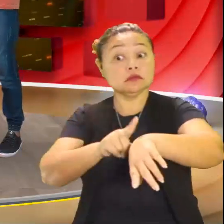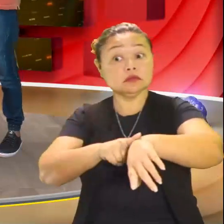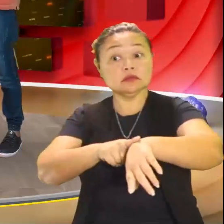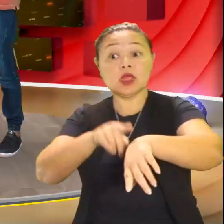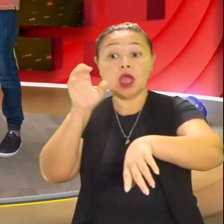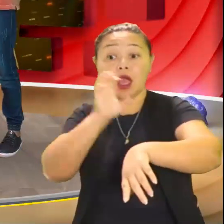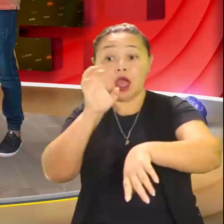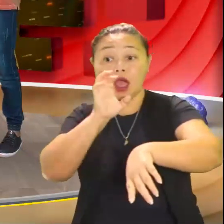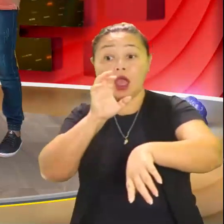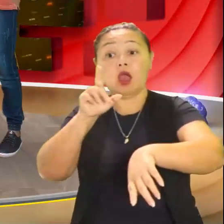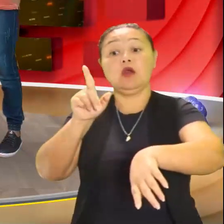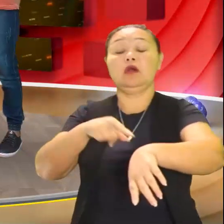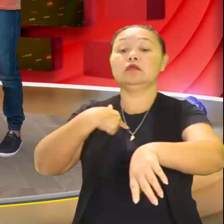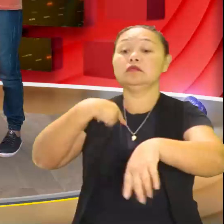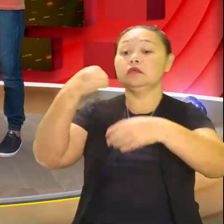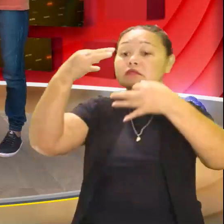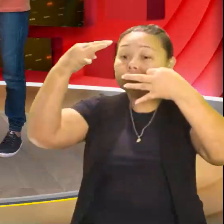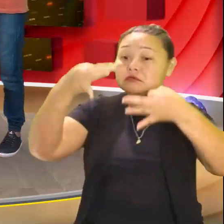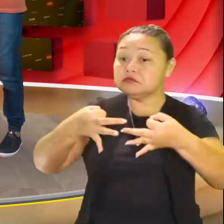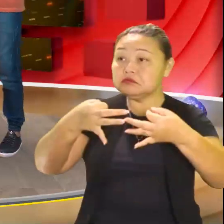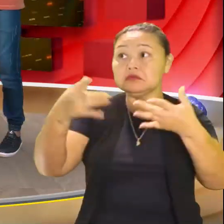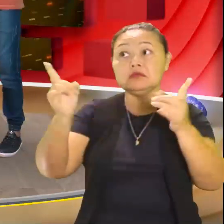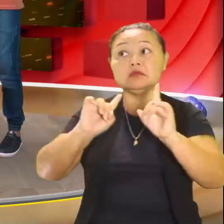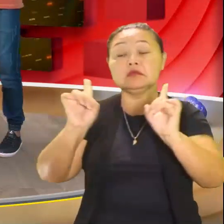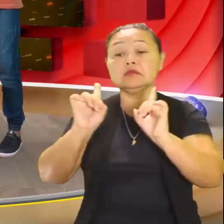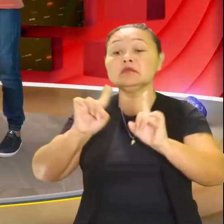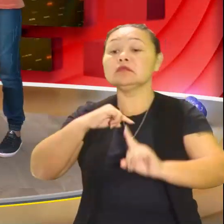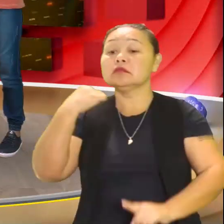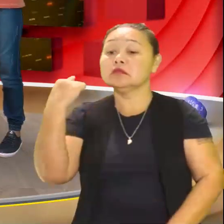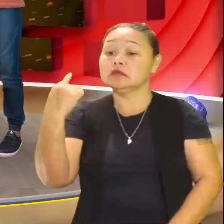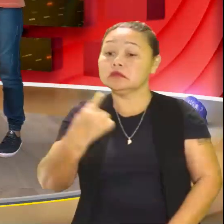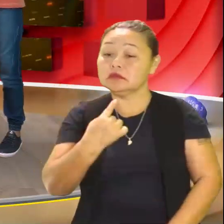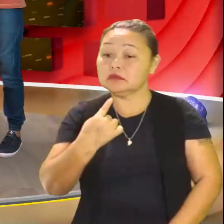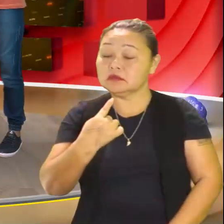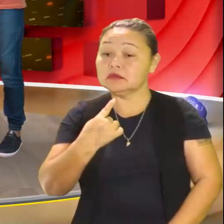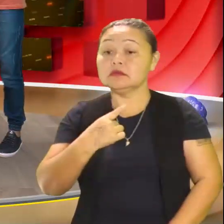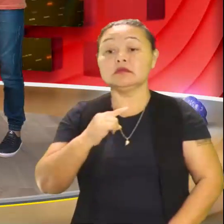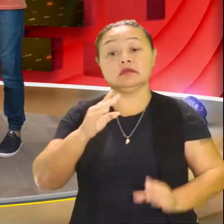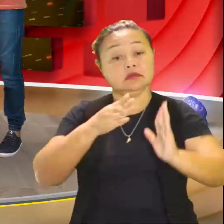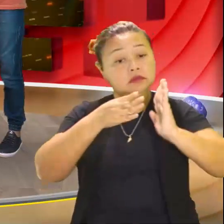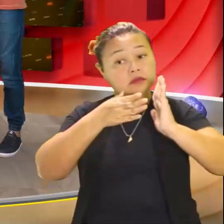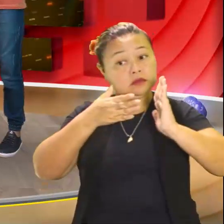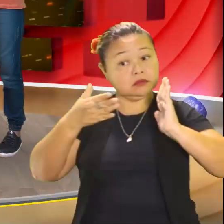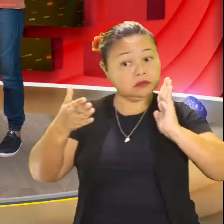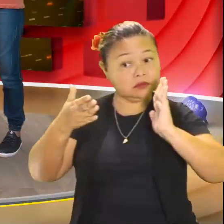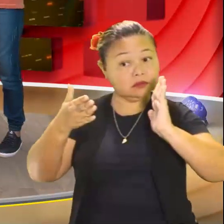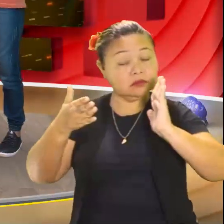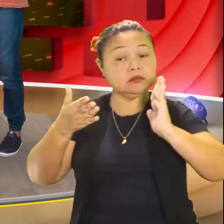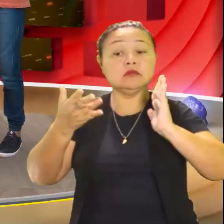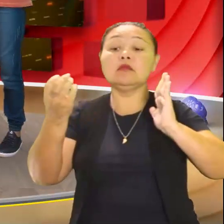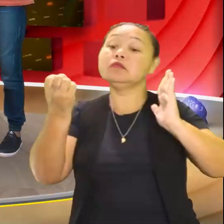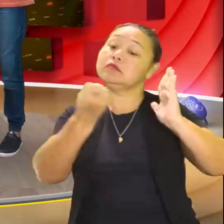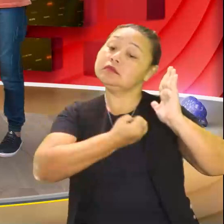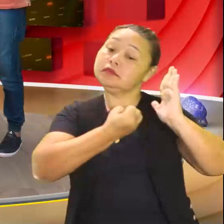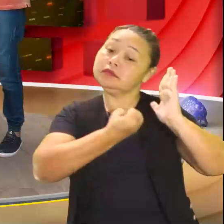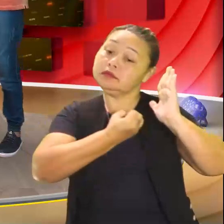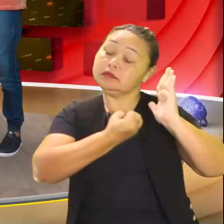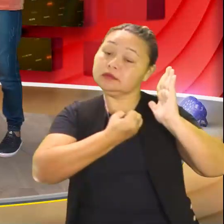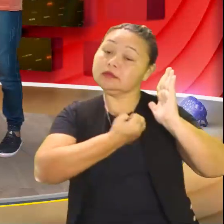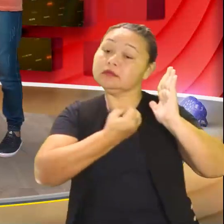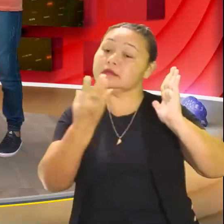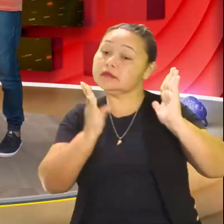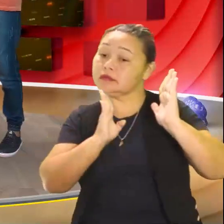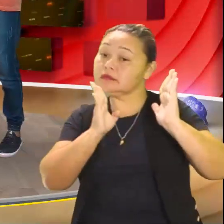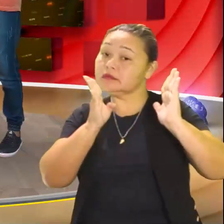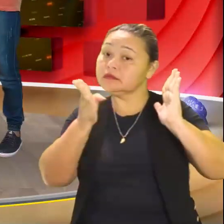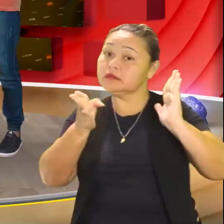ser uma precisão exata. Então, nesse caso, nós usamos o módulo, né, e o valor do número